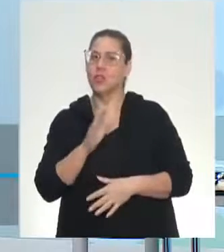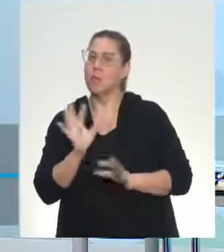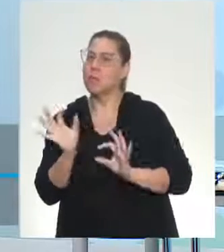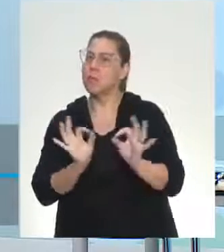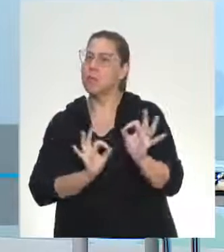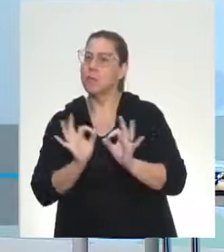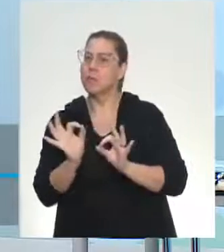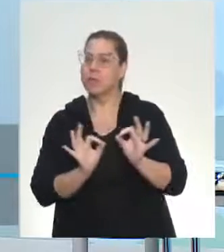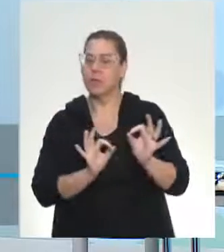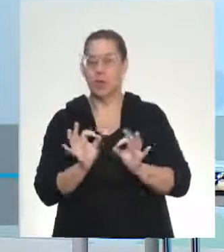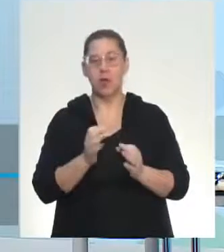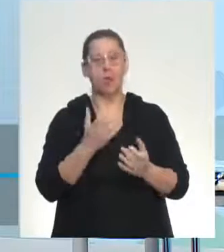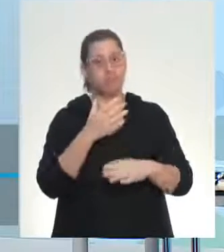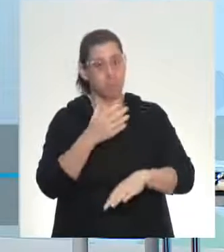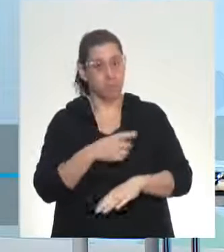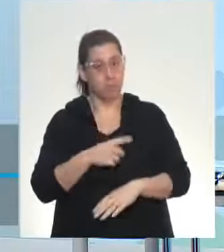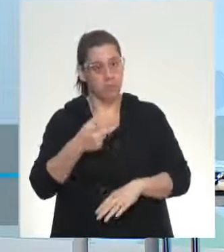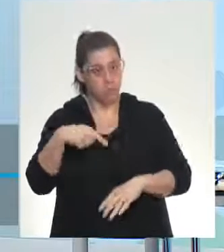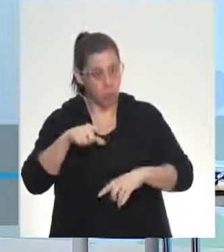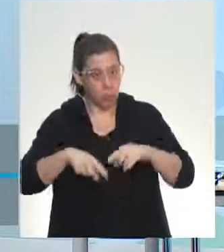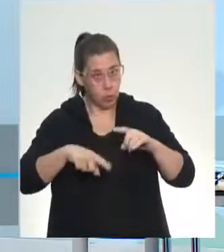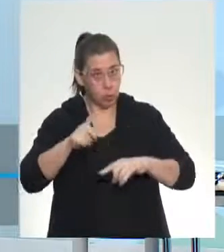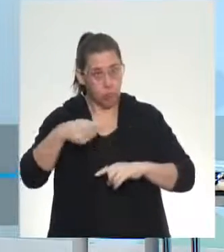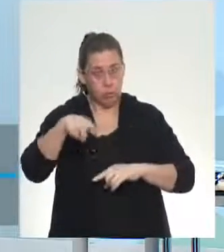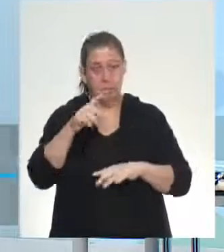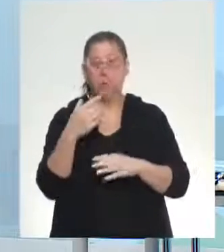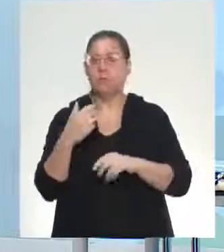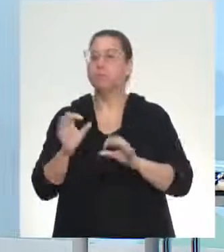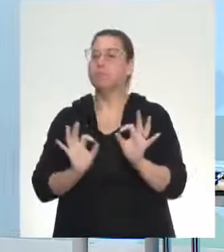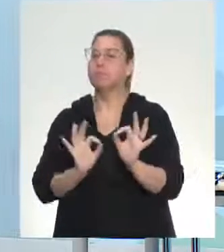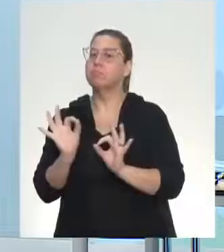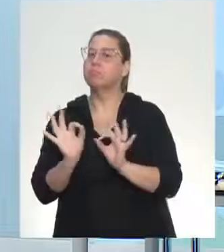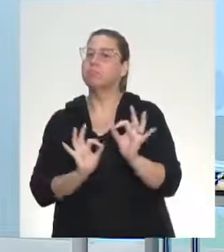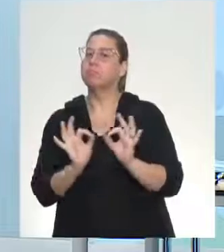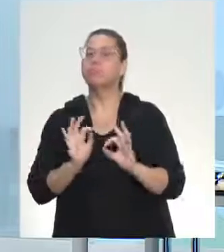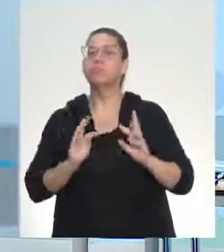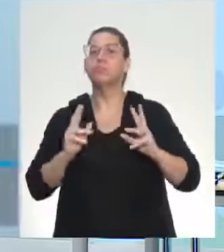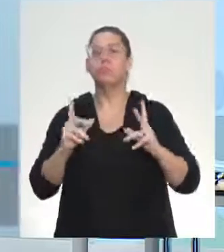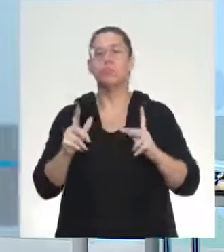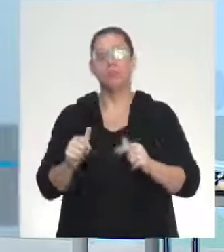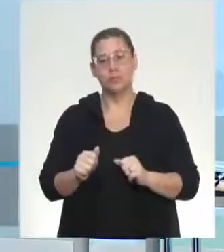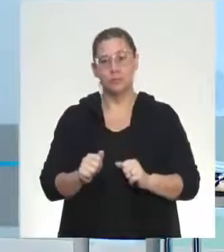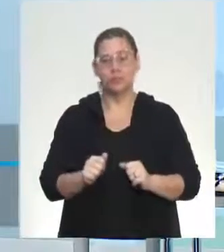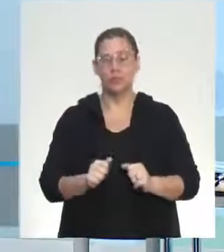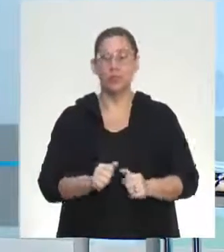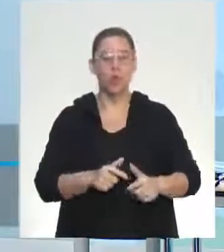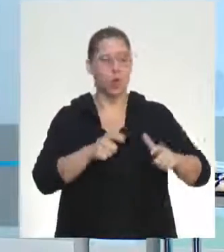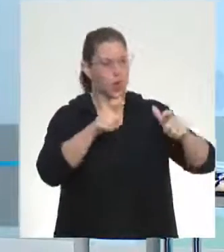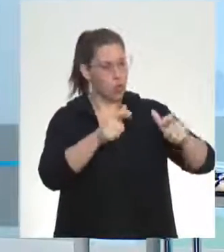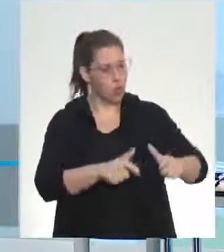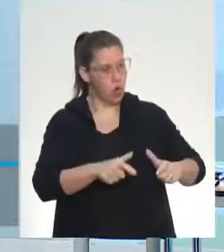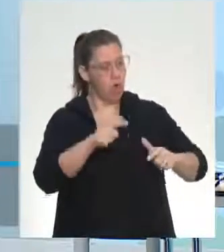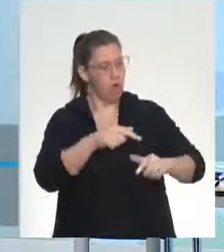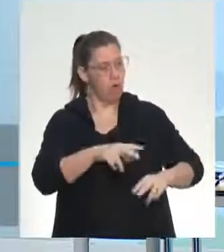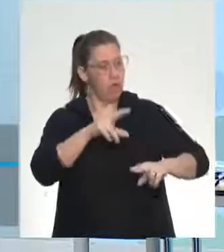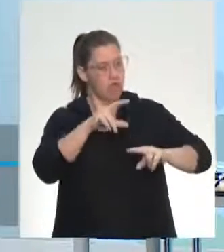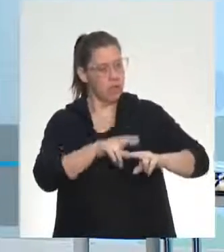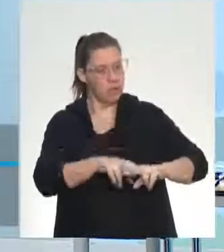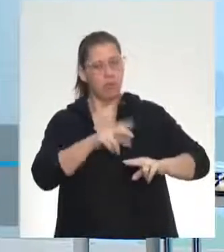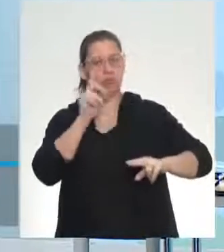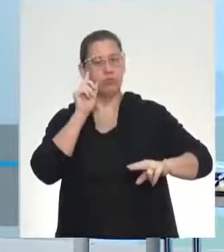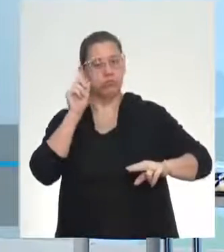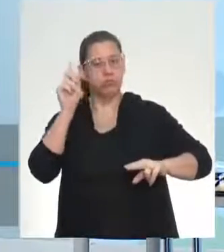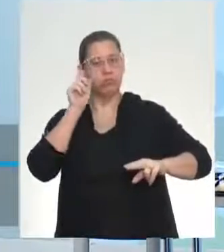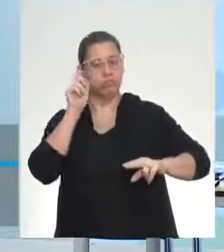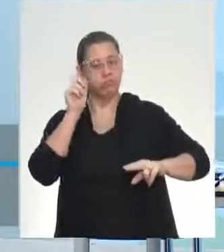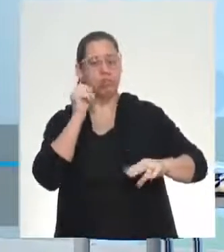preparem os materiais de vocês, organizem o lugar aonde você senta todos os dias